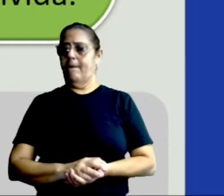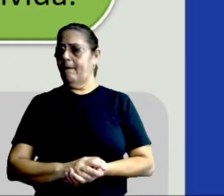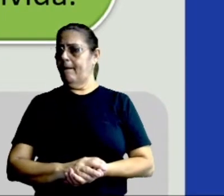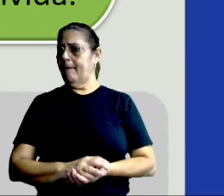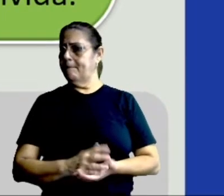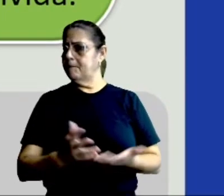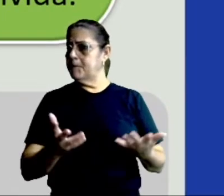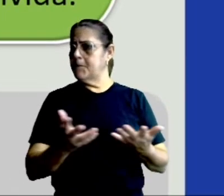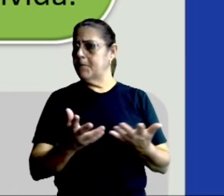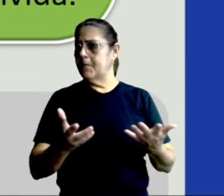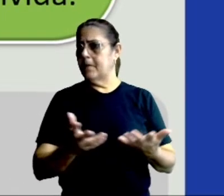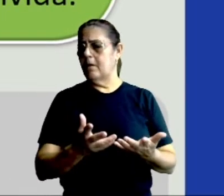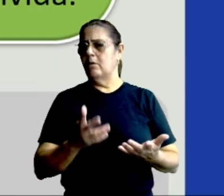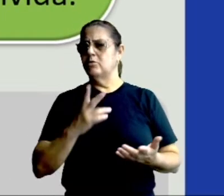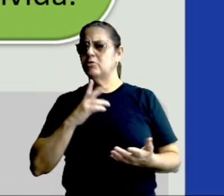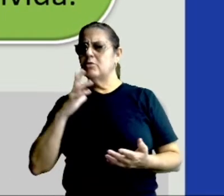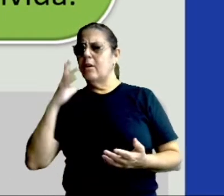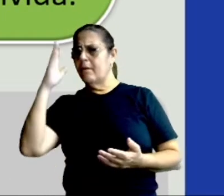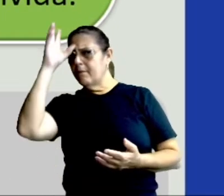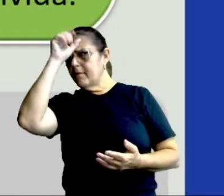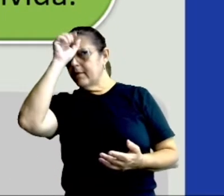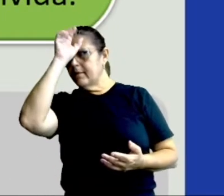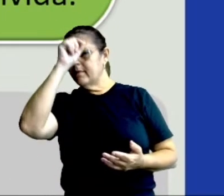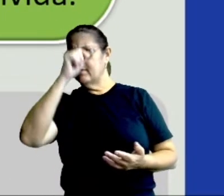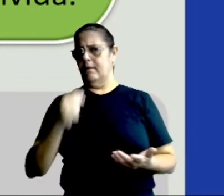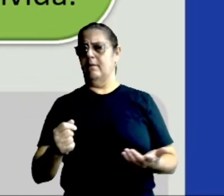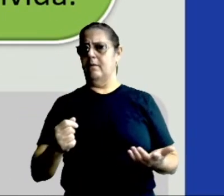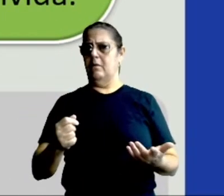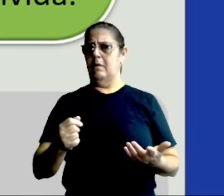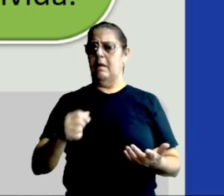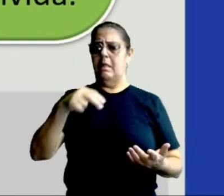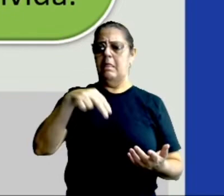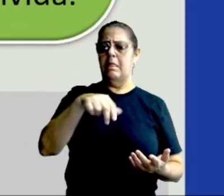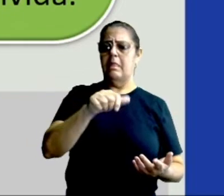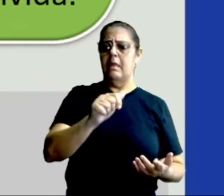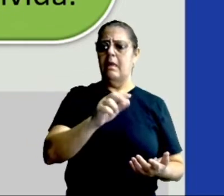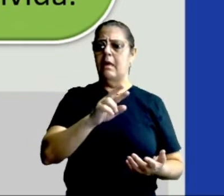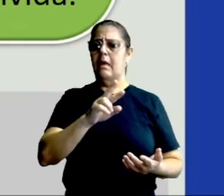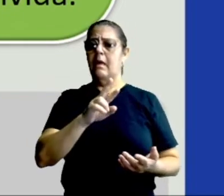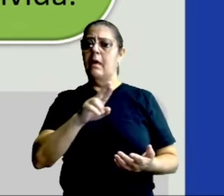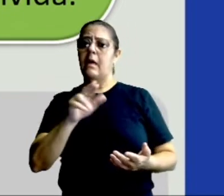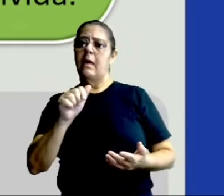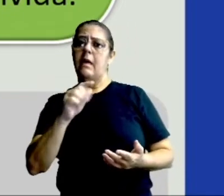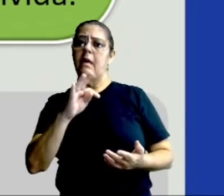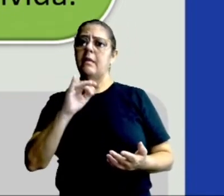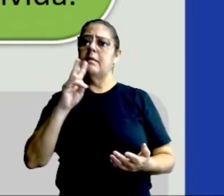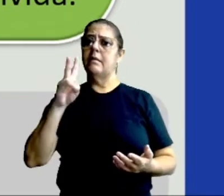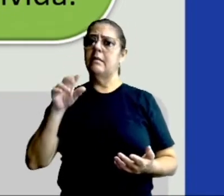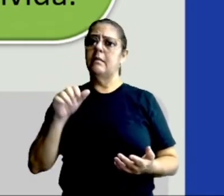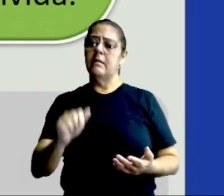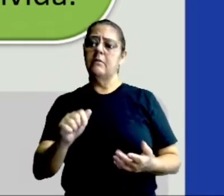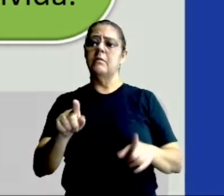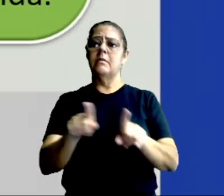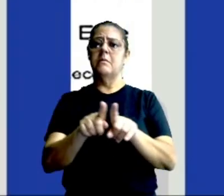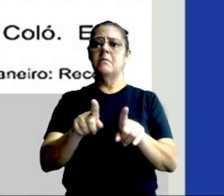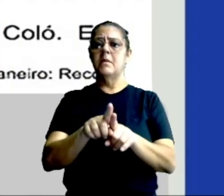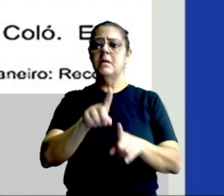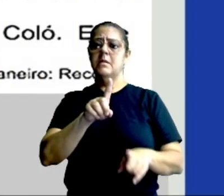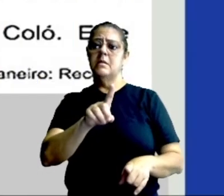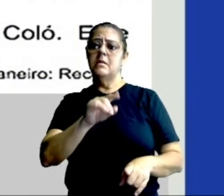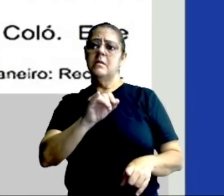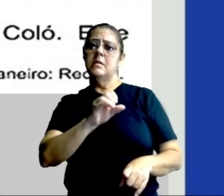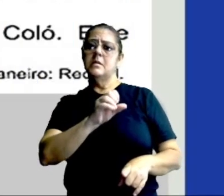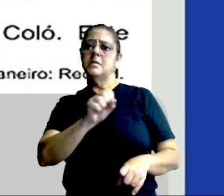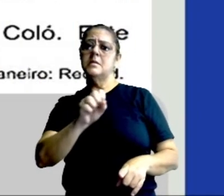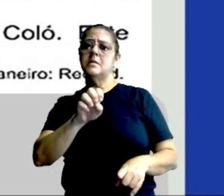E agora se você já viu tudo isso falando das narrativas e falando dos dissertativos vamos saber mais um